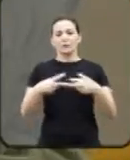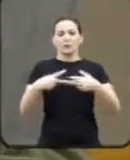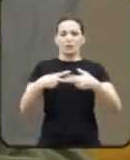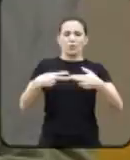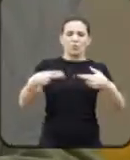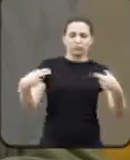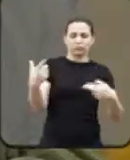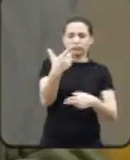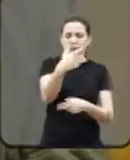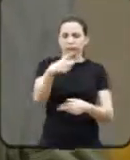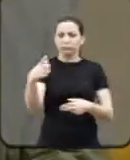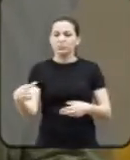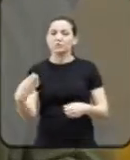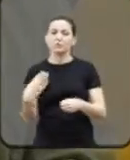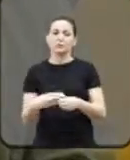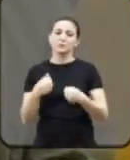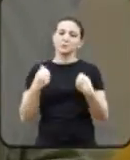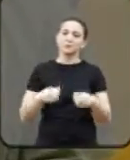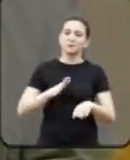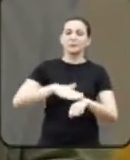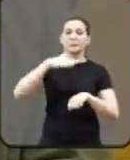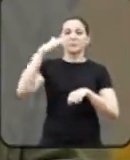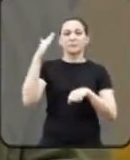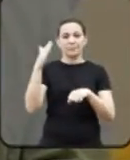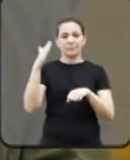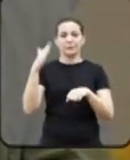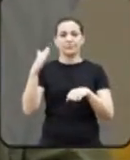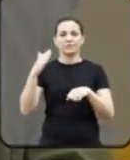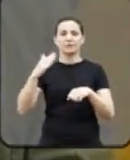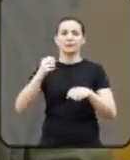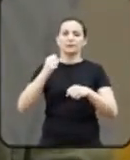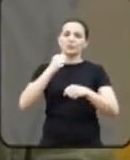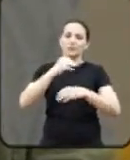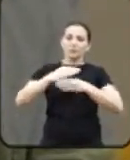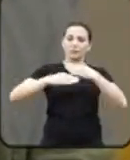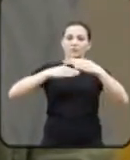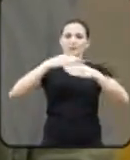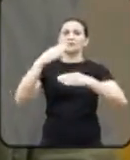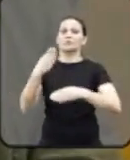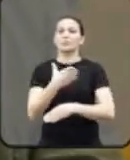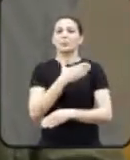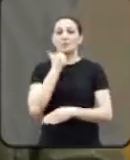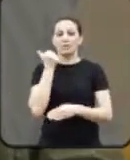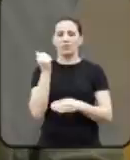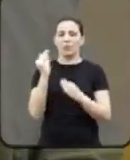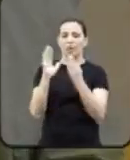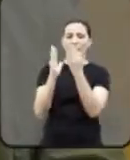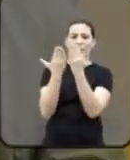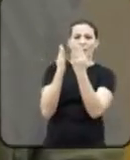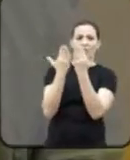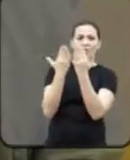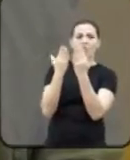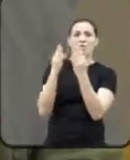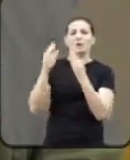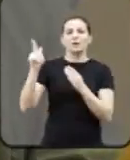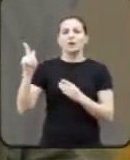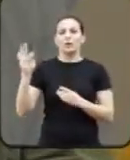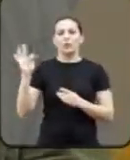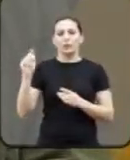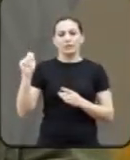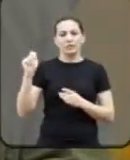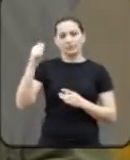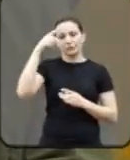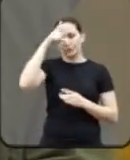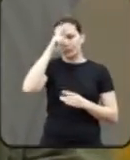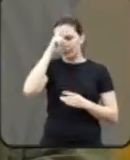despendendo energia para coisas que realmente a cidade está precisando, né? Para construção positiva, né? Por exemplo, não deixar fechar a gota. Nós estamos vendo